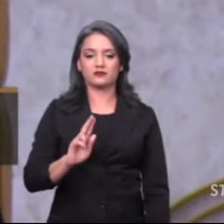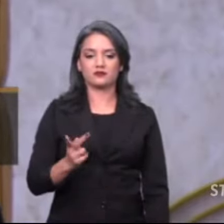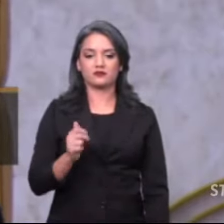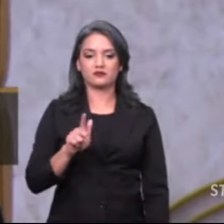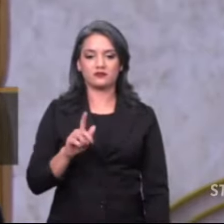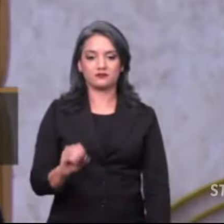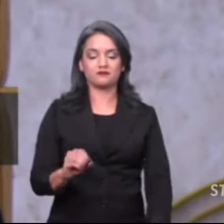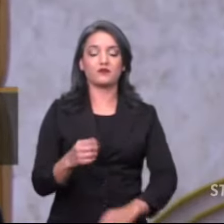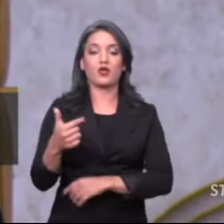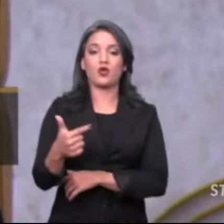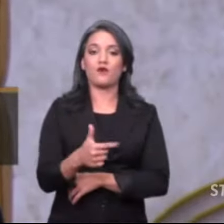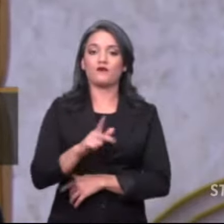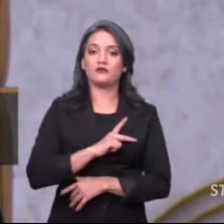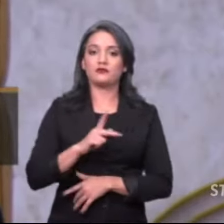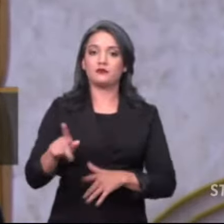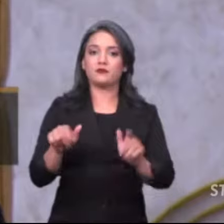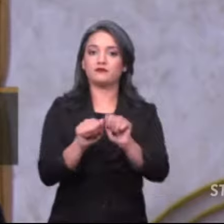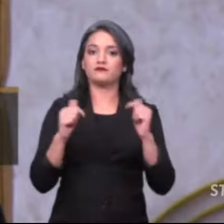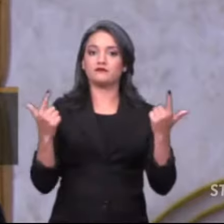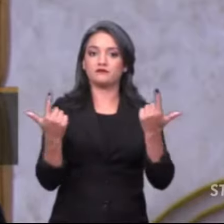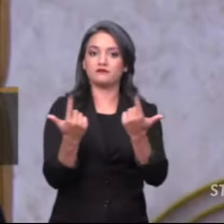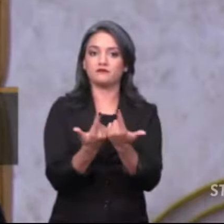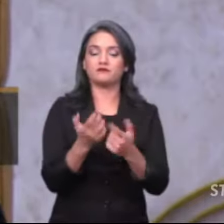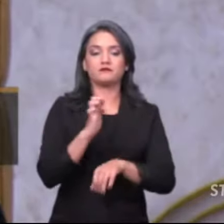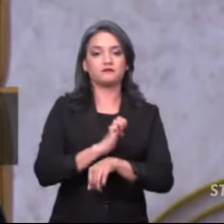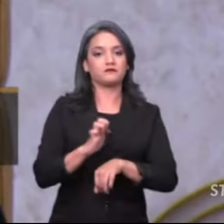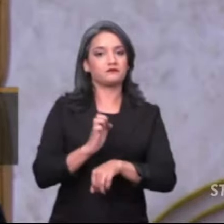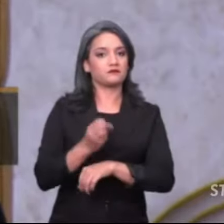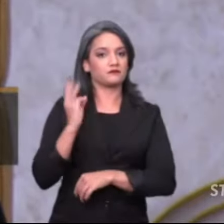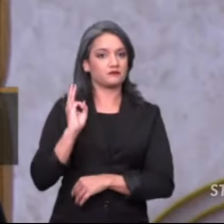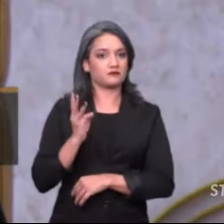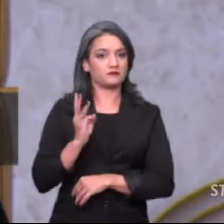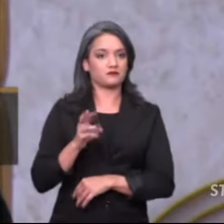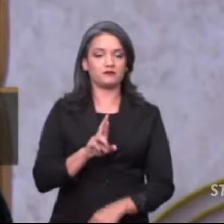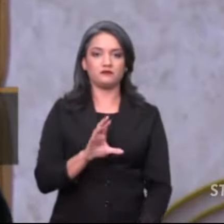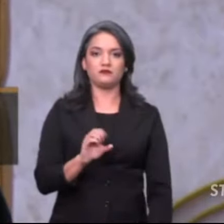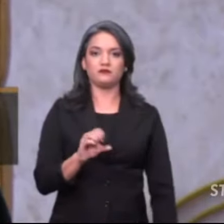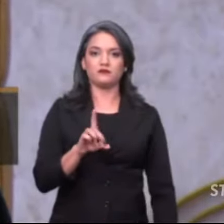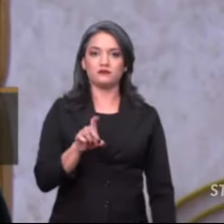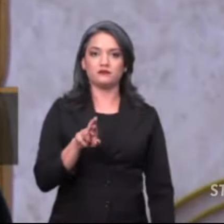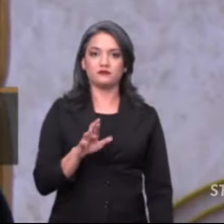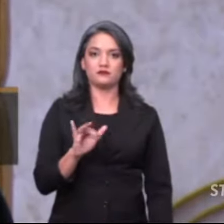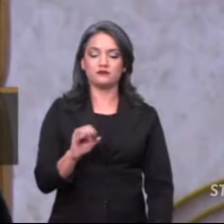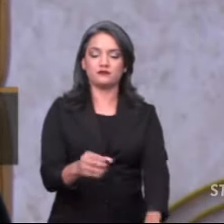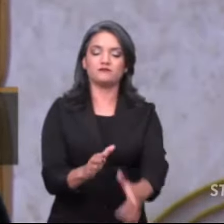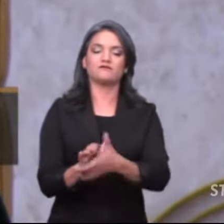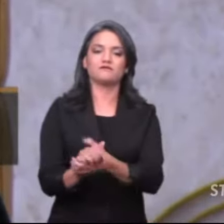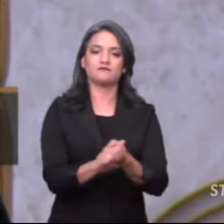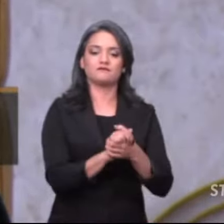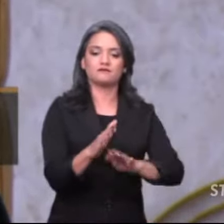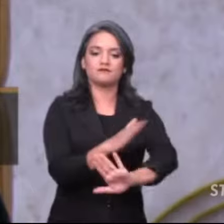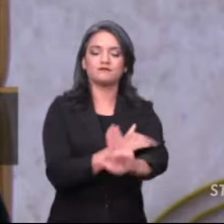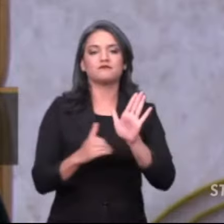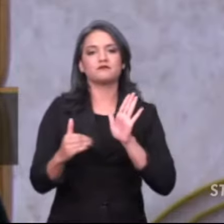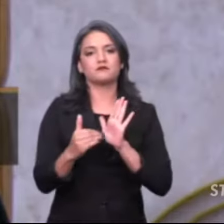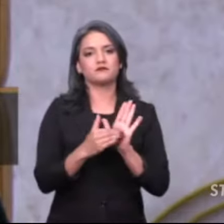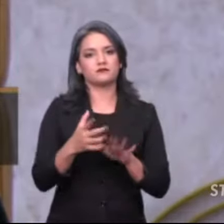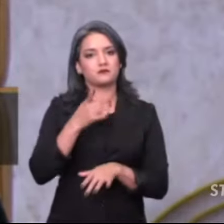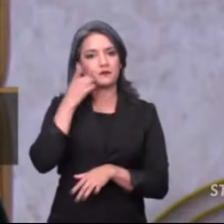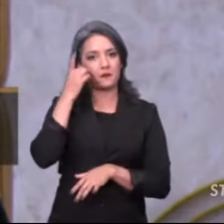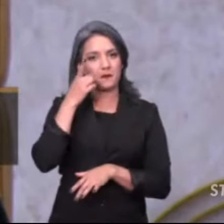vice-presidente da Assembleia Legislativa do Maranhão, Rodrigo Lago, na pessoa de quem cumprimento todos os parlamentares